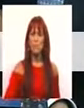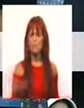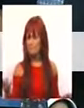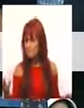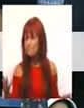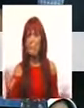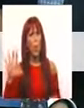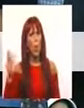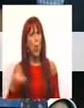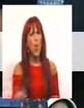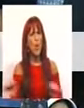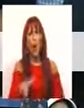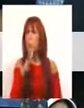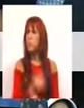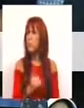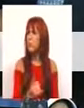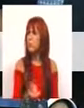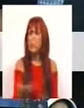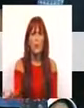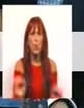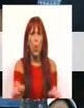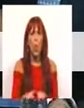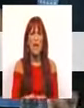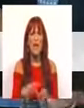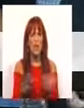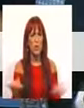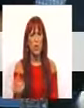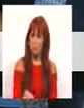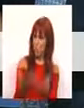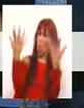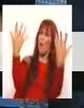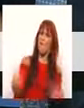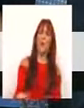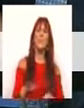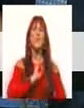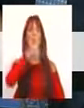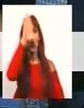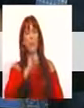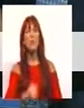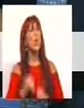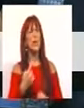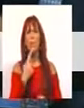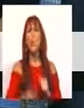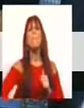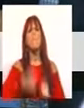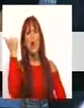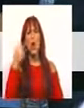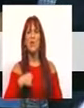facto, quando não há argumentos, a falta de seriedade vem ao de cima. O senhor é capaz de muito melhor,